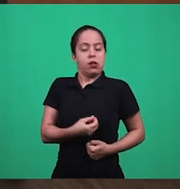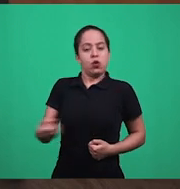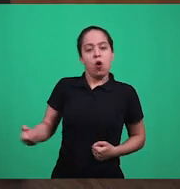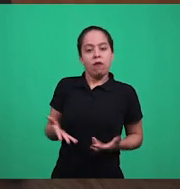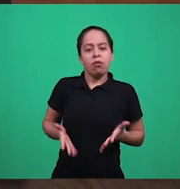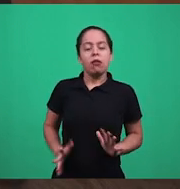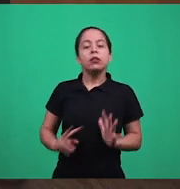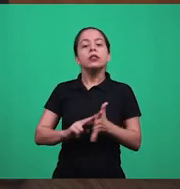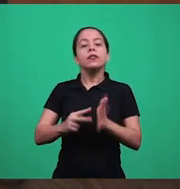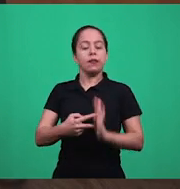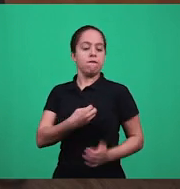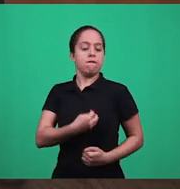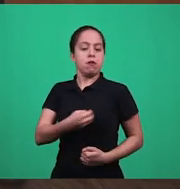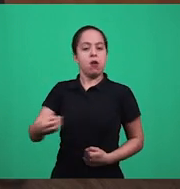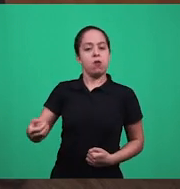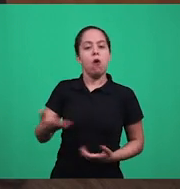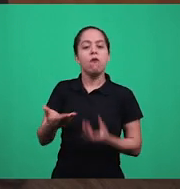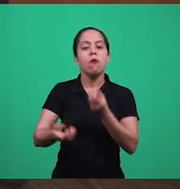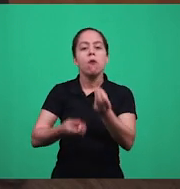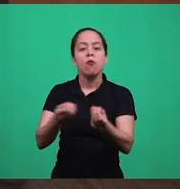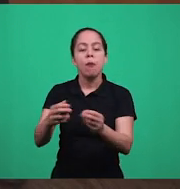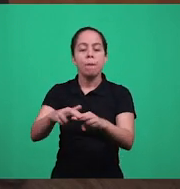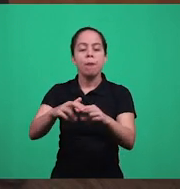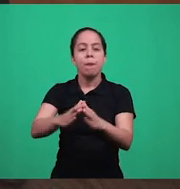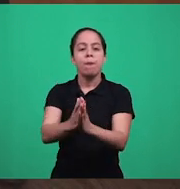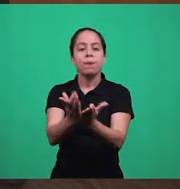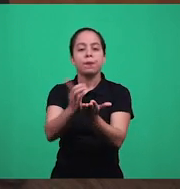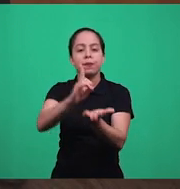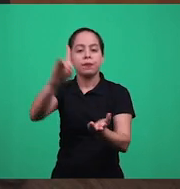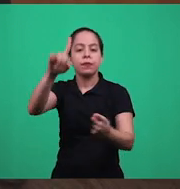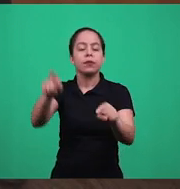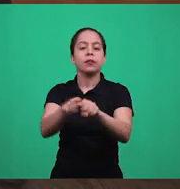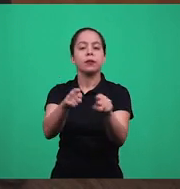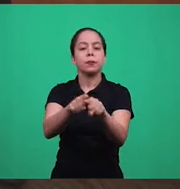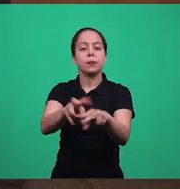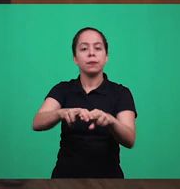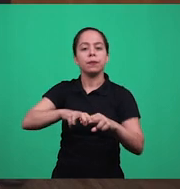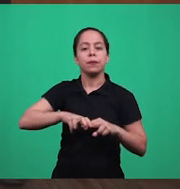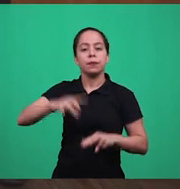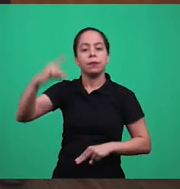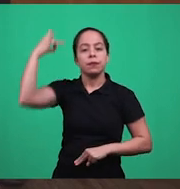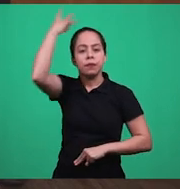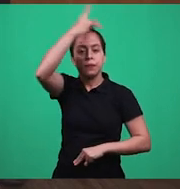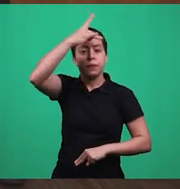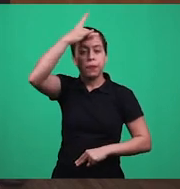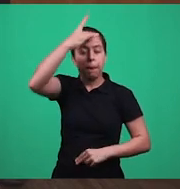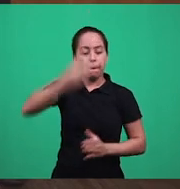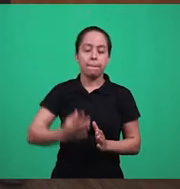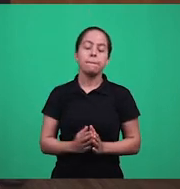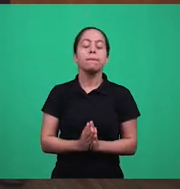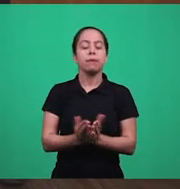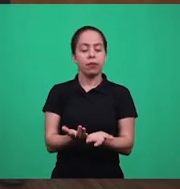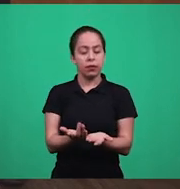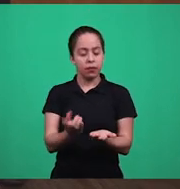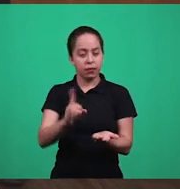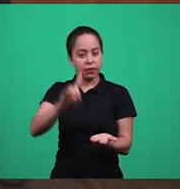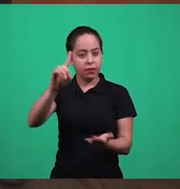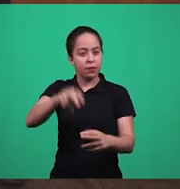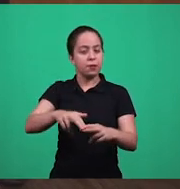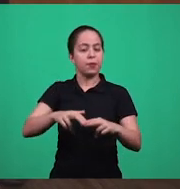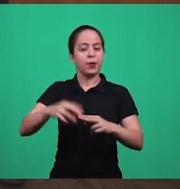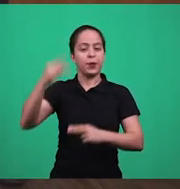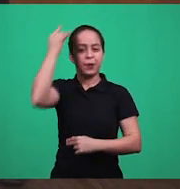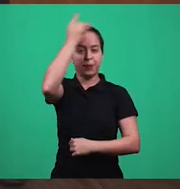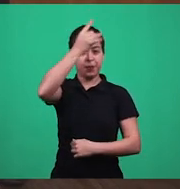seja, Nicodemos, ao menos até então, não havia entendido. Jesus falava do